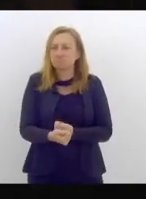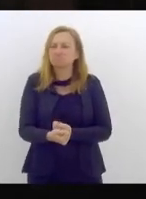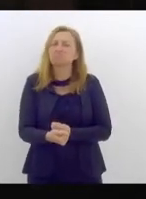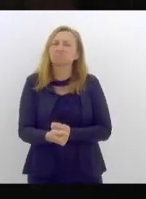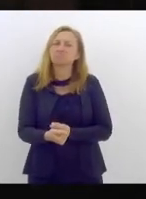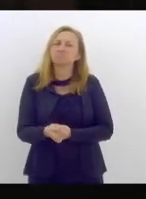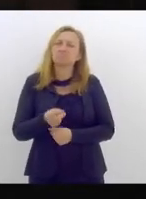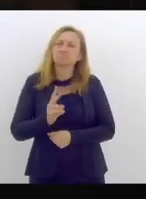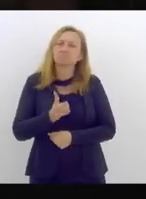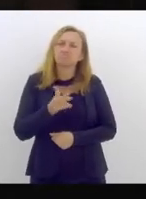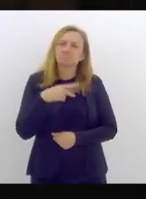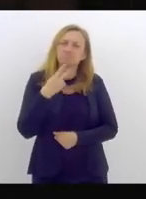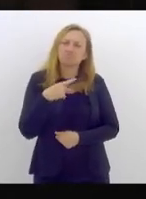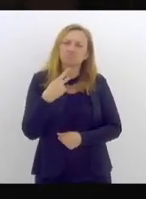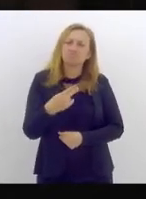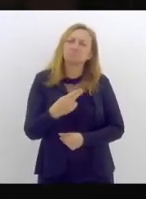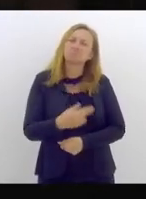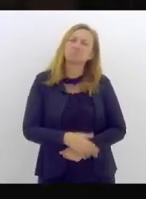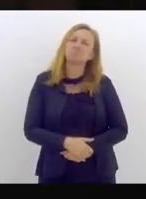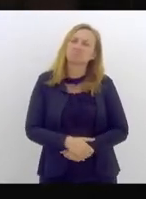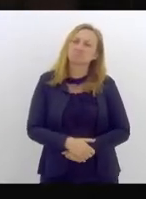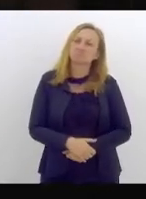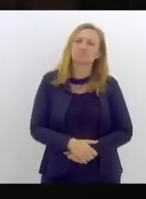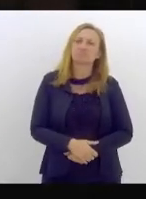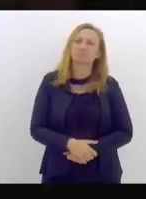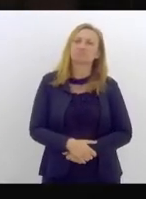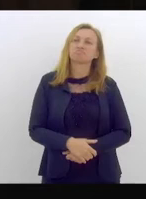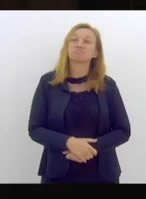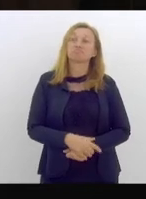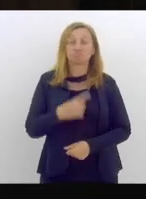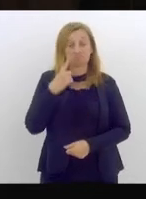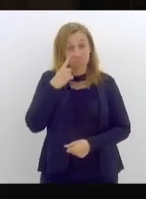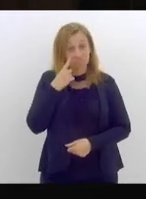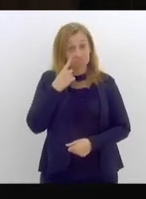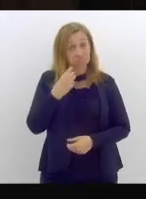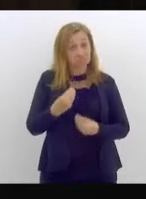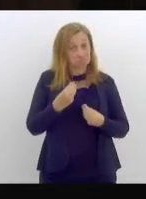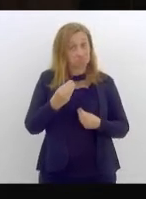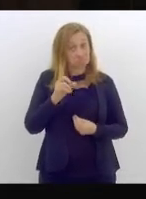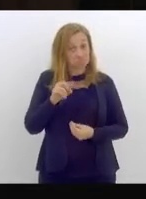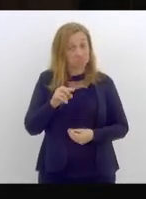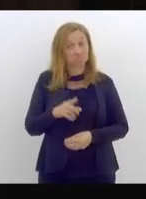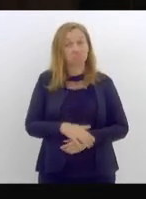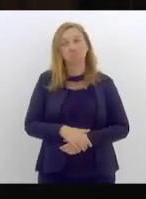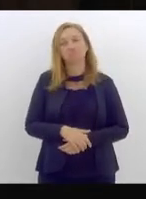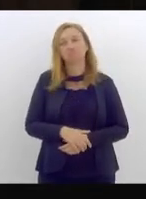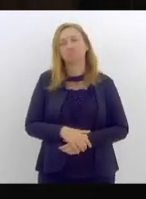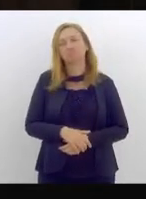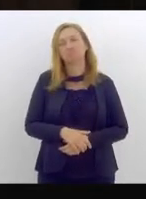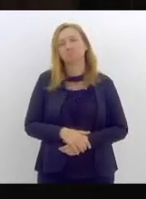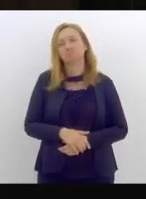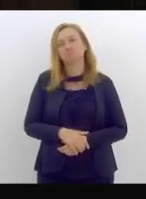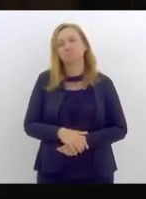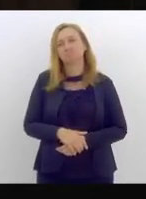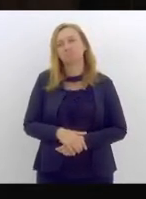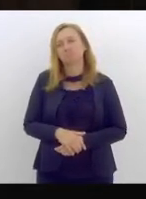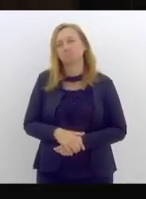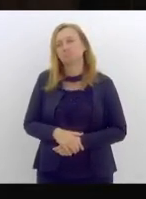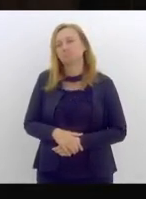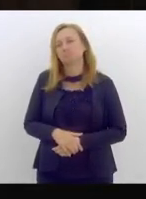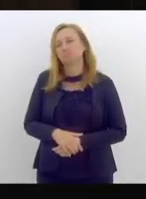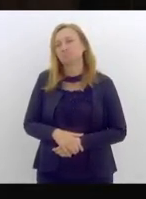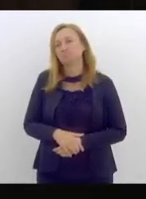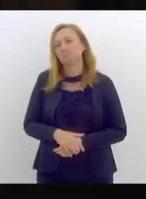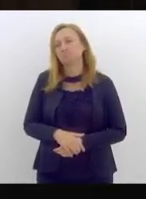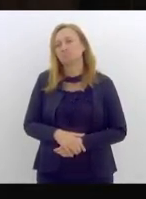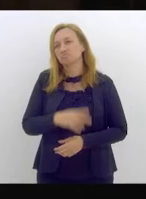eu sempre falo quer dizer tinha olha como é que você convivia na Universidade de Brasília você convivia